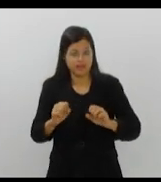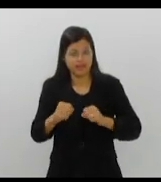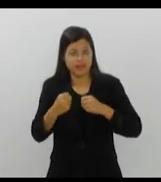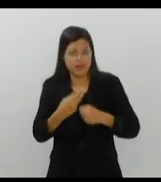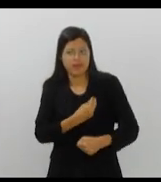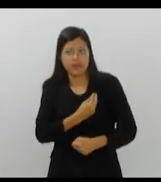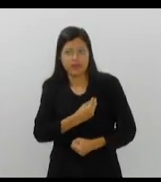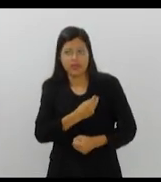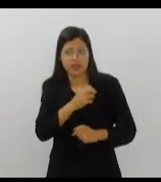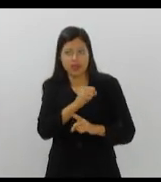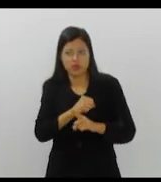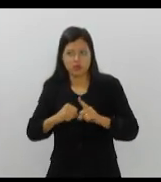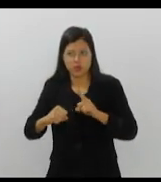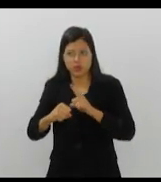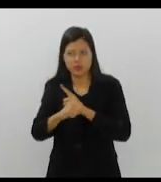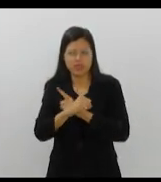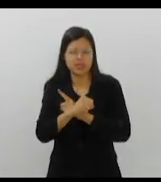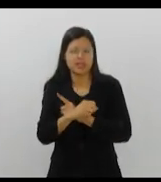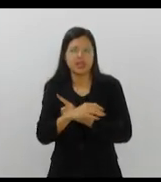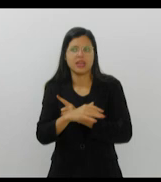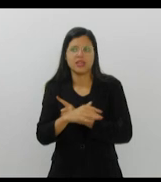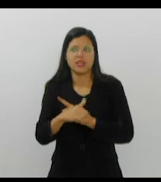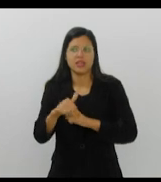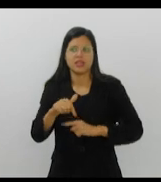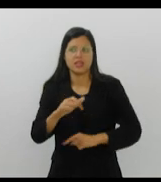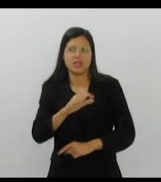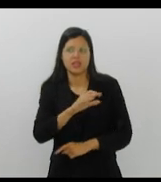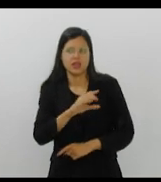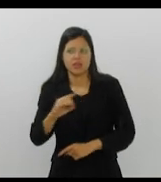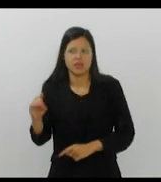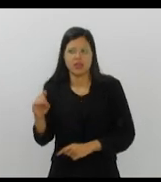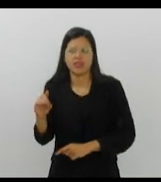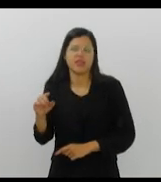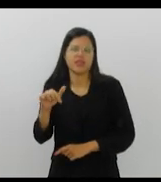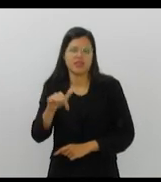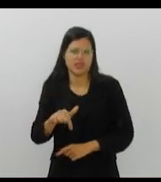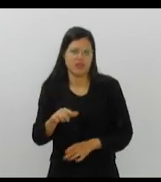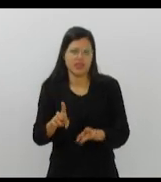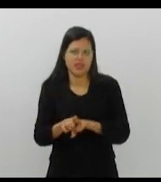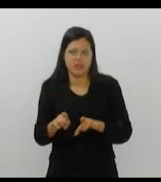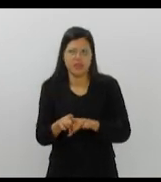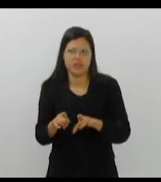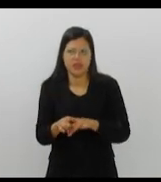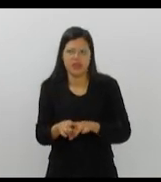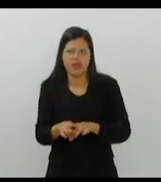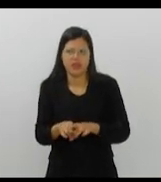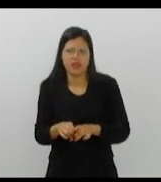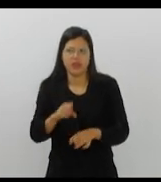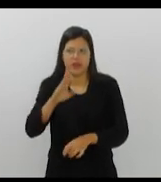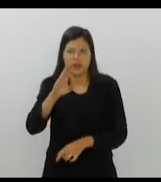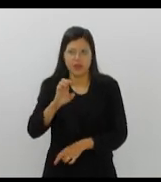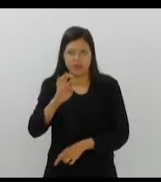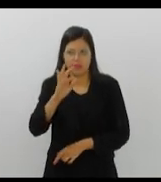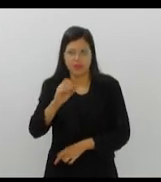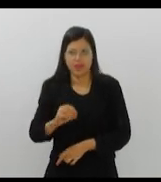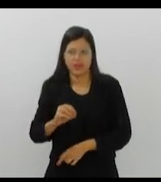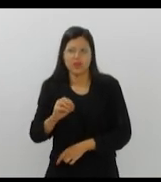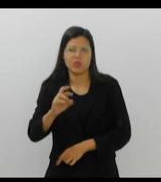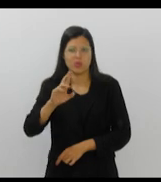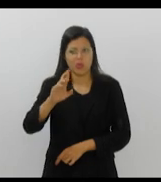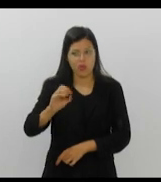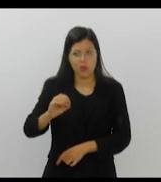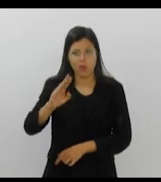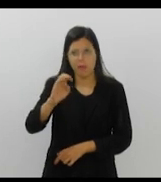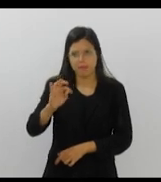essa sociedade e ao comando dos seus dirigentes direto. E foi o Beto, foi o Roberto, foi o